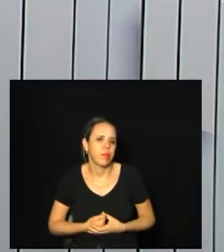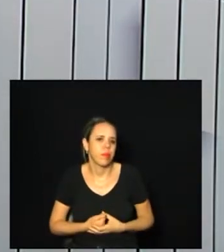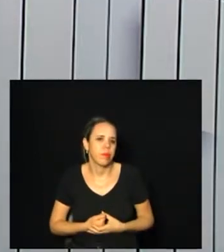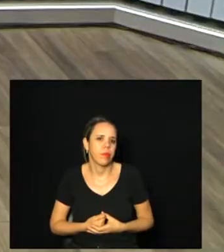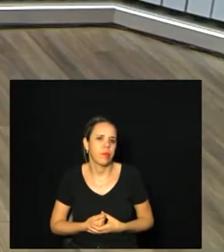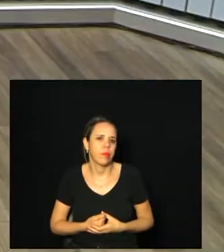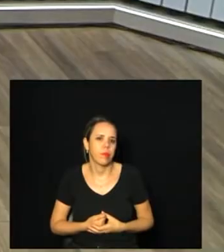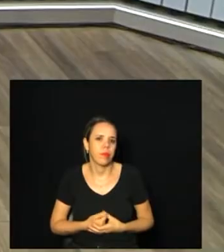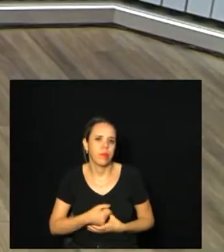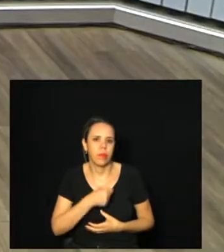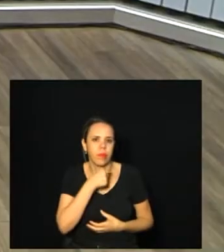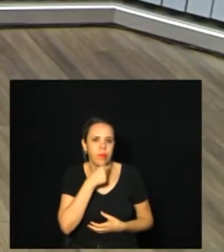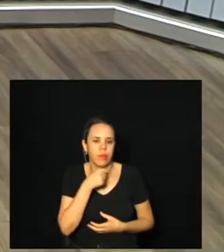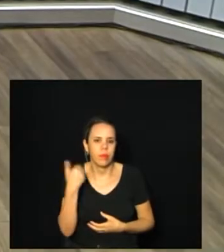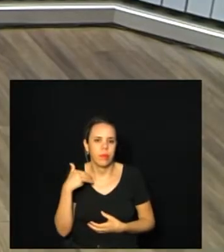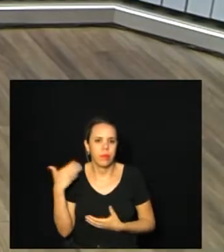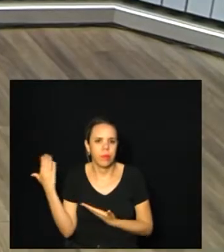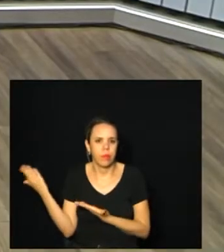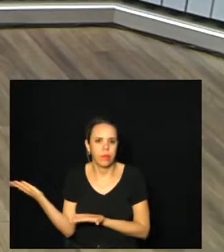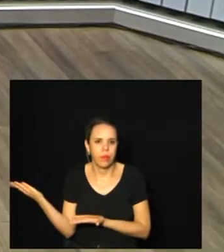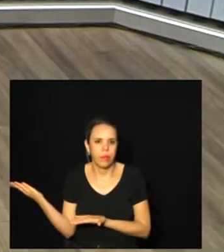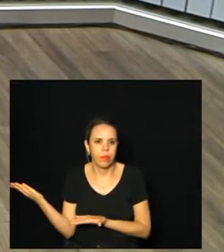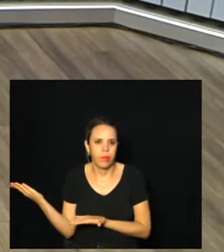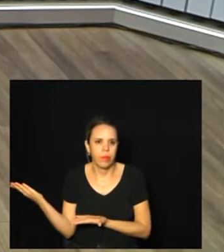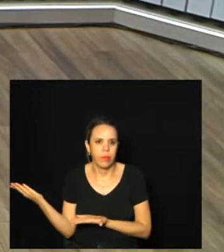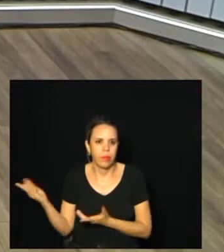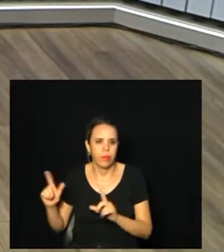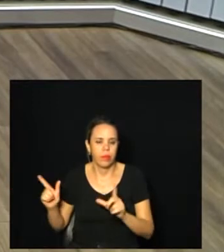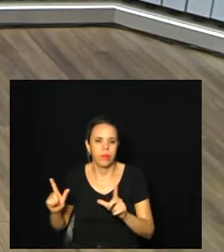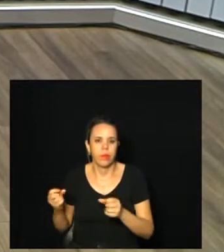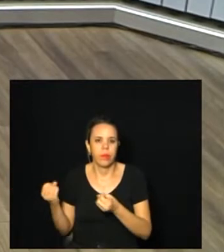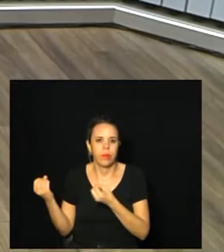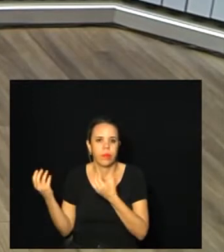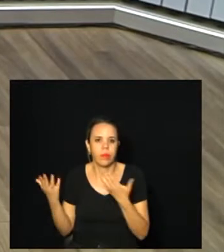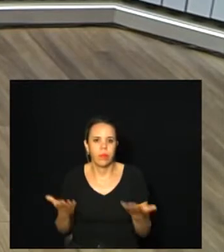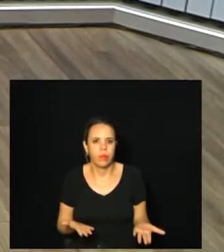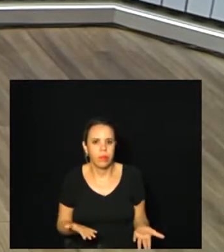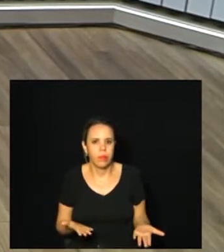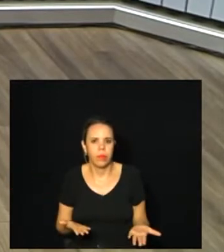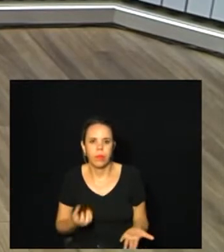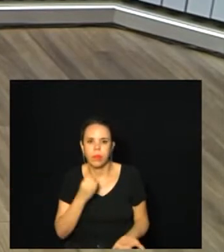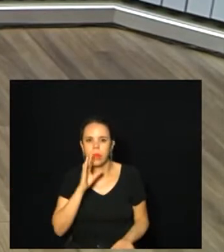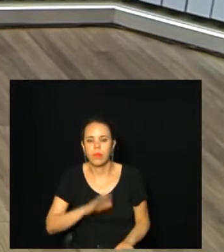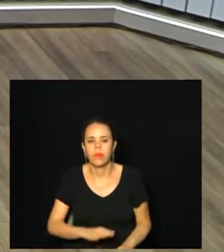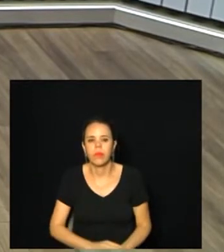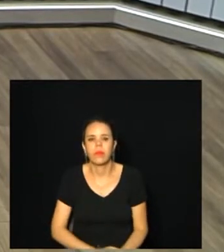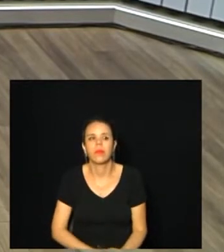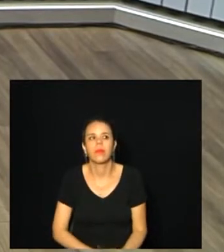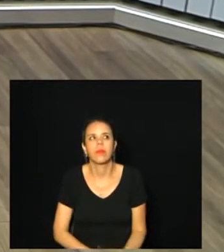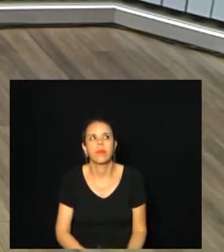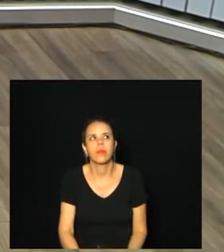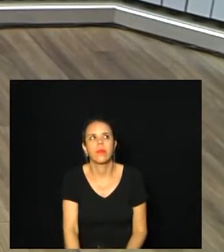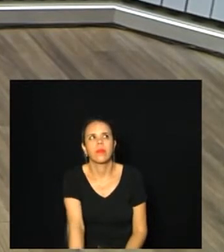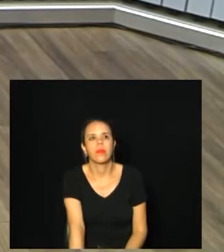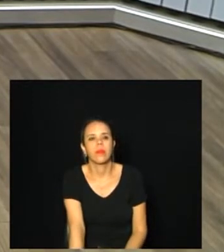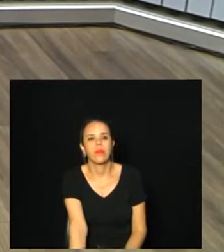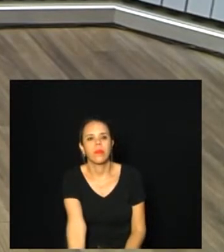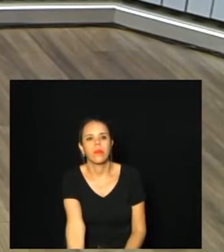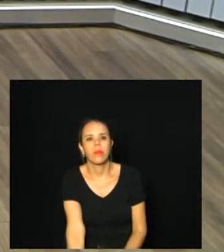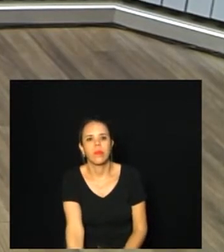é a nossa repórter Mariana Meira, que já está aqui na minha tela. Seja bem-vinda e boa tarde, Mari.